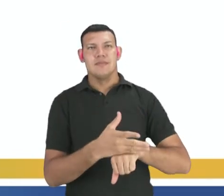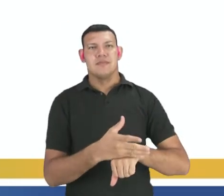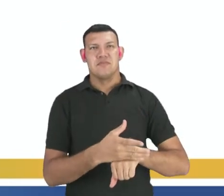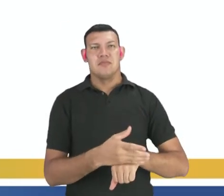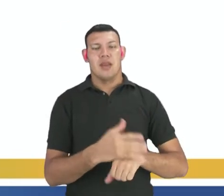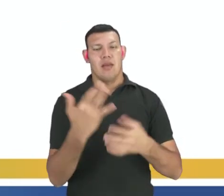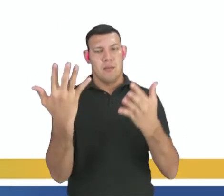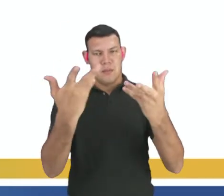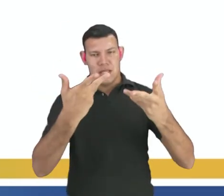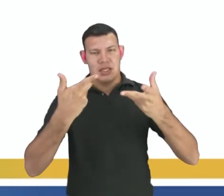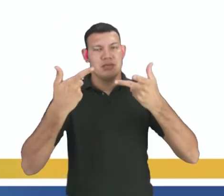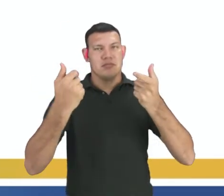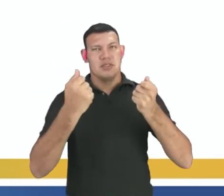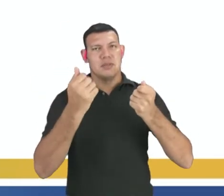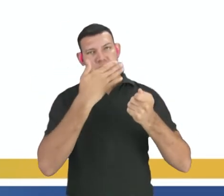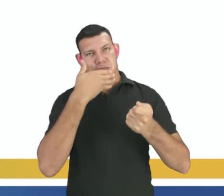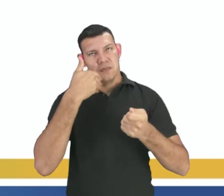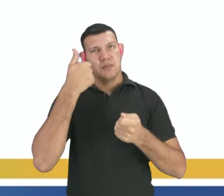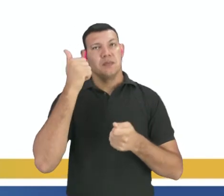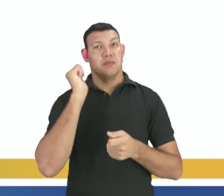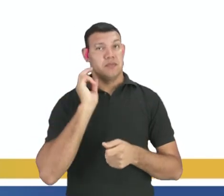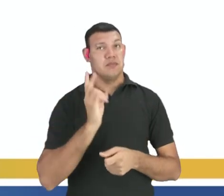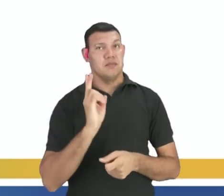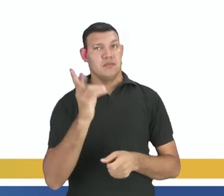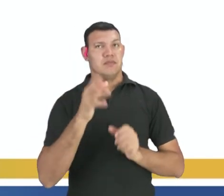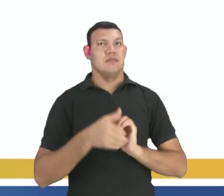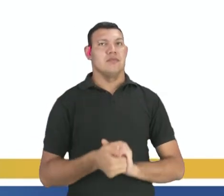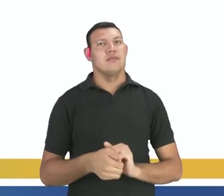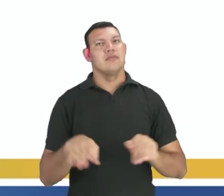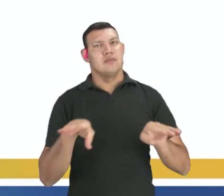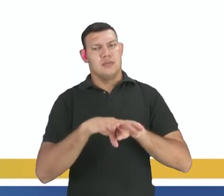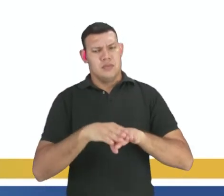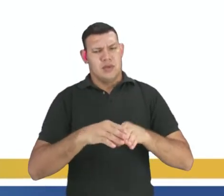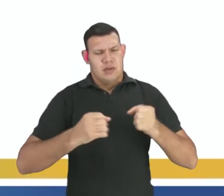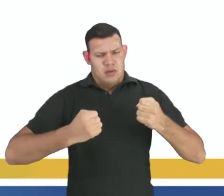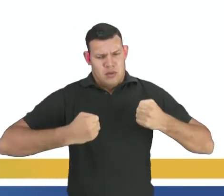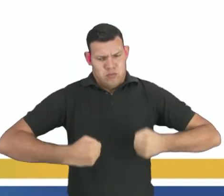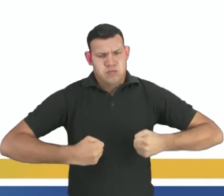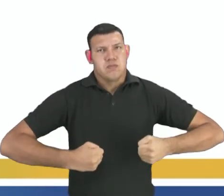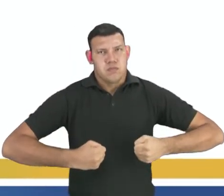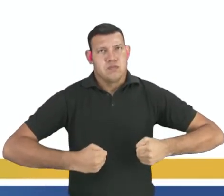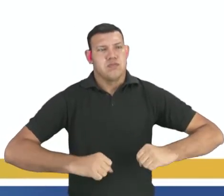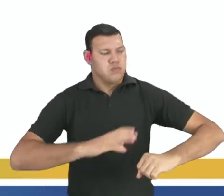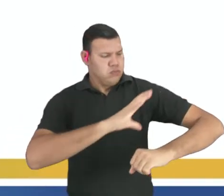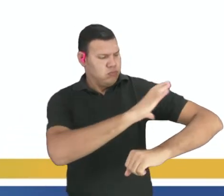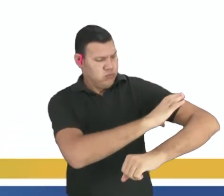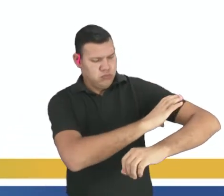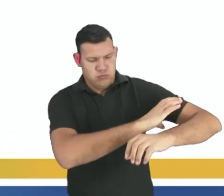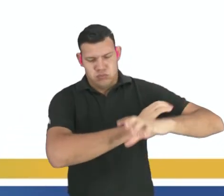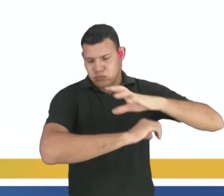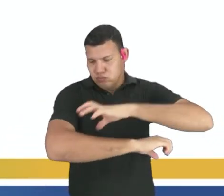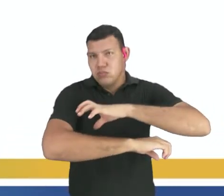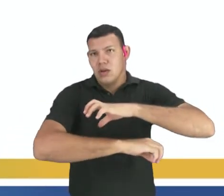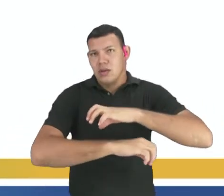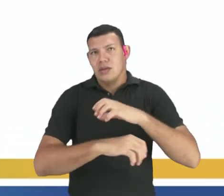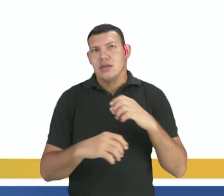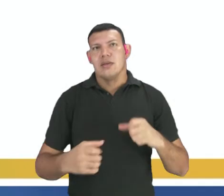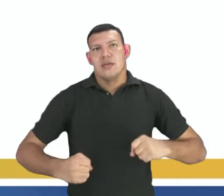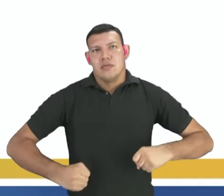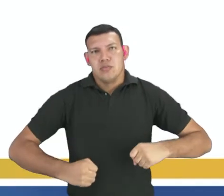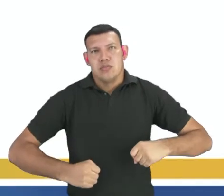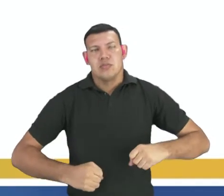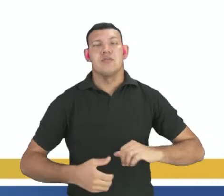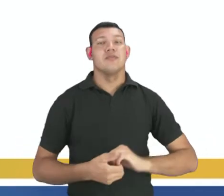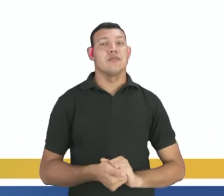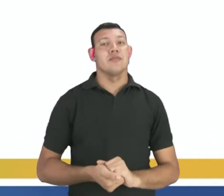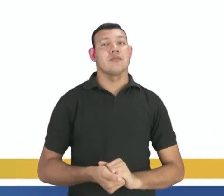possível. No outro plano, existem aqueles atletas mais troncudos, ou seja, braços e pernas mais curtos e fortes.